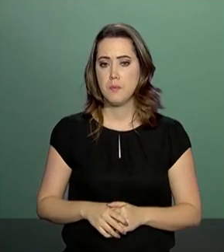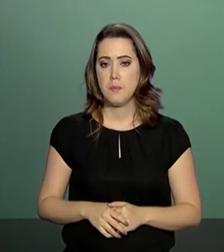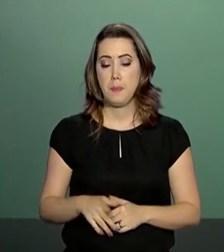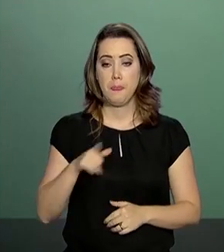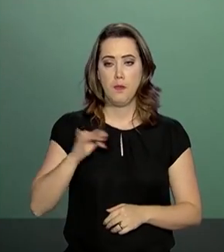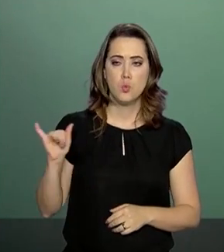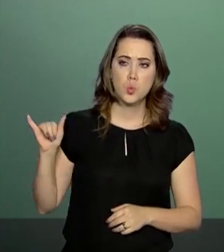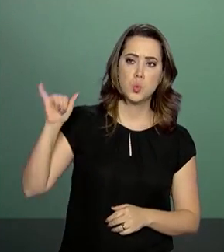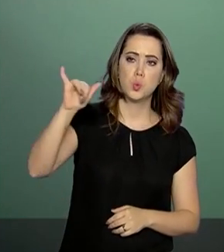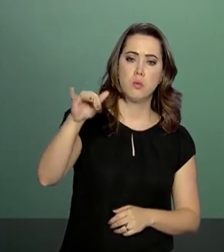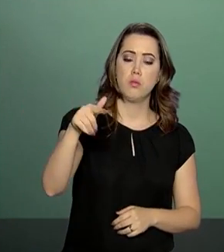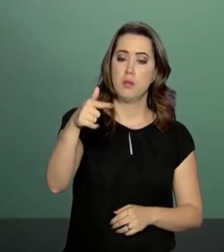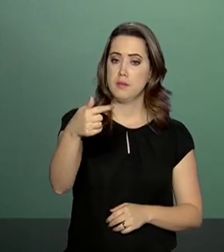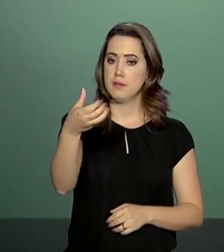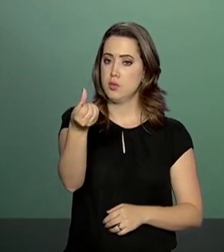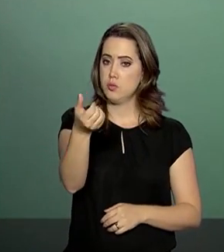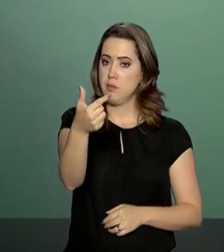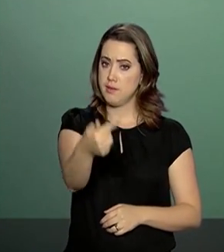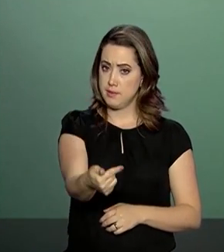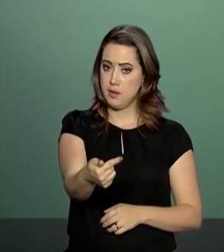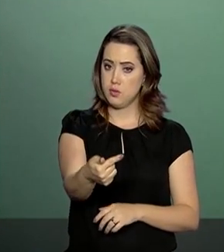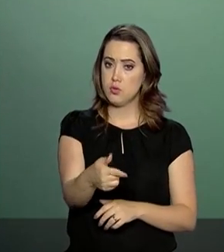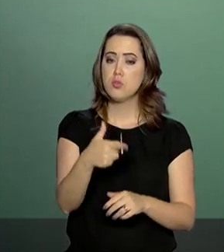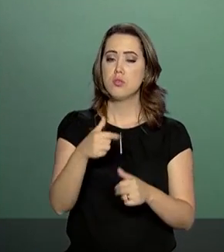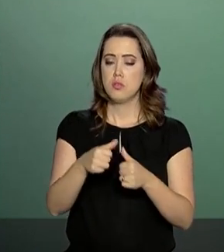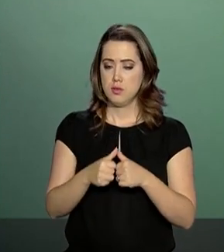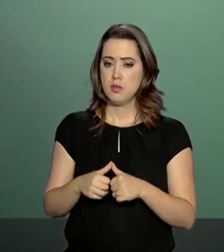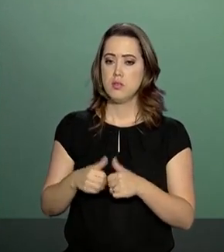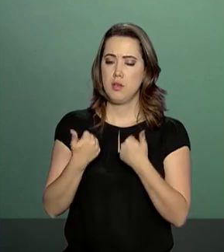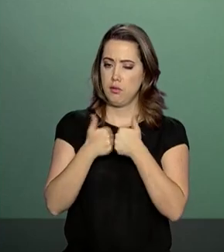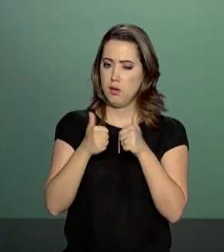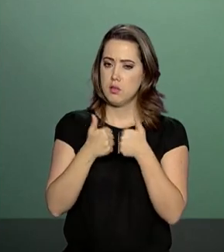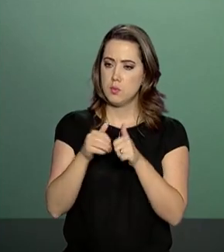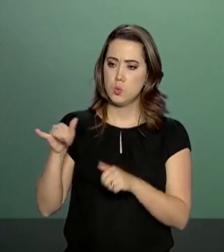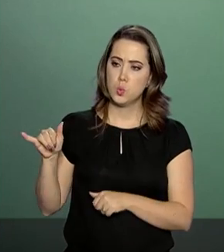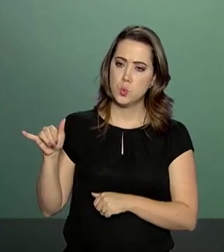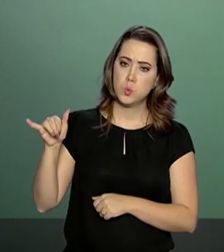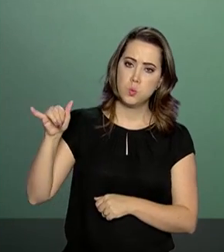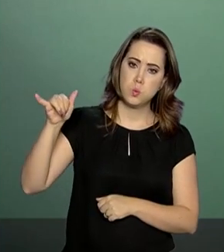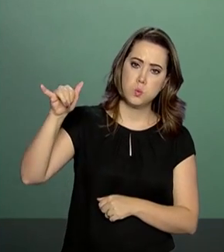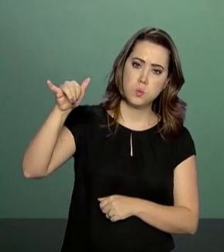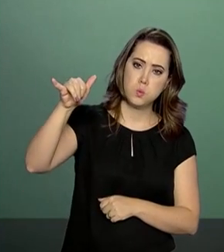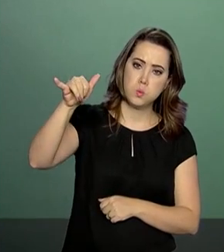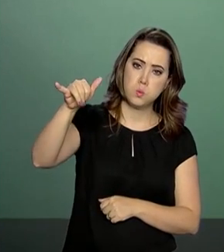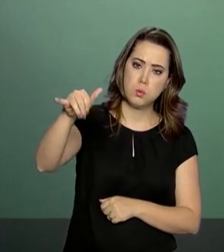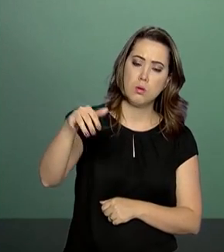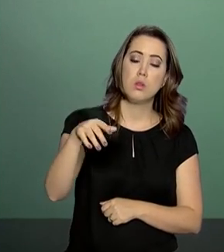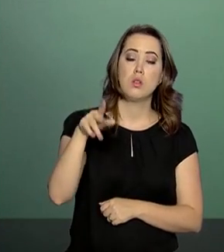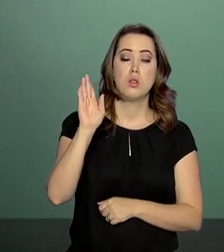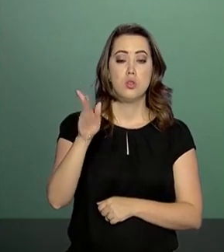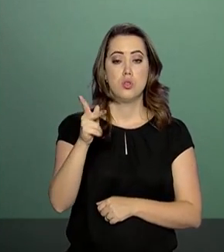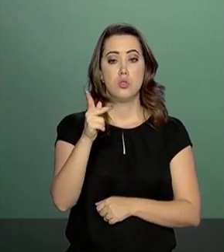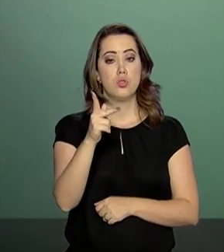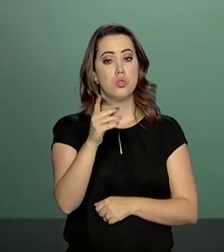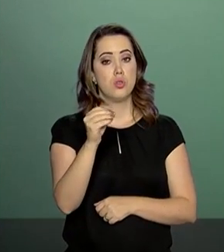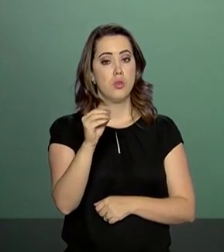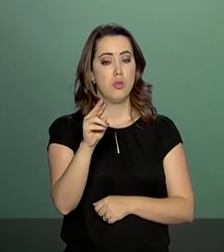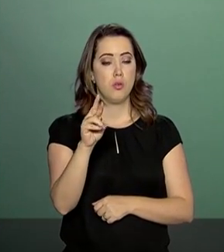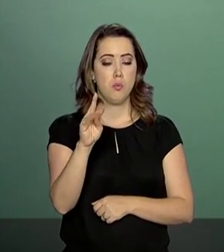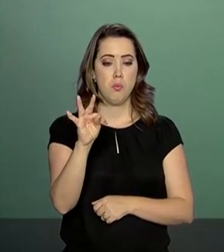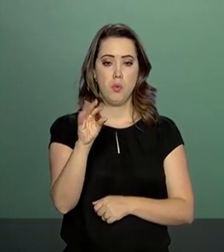avião da Força Aérea Um 767 que está em deslocamento a partir de Porto Alegre já capturou cerca